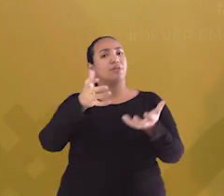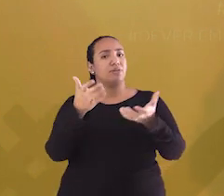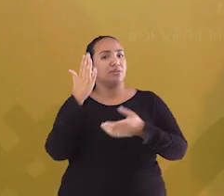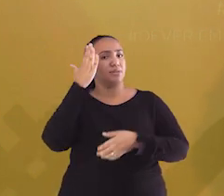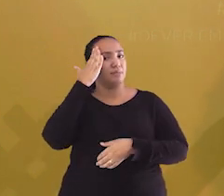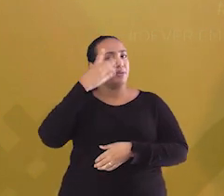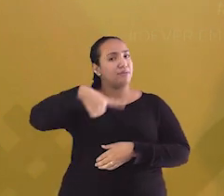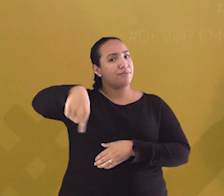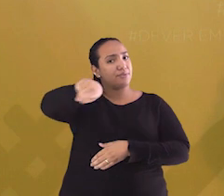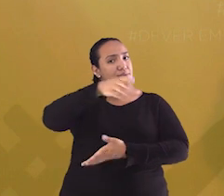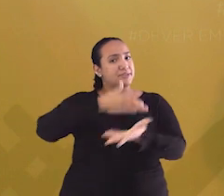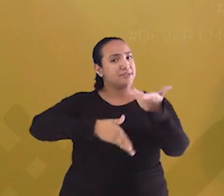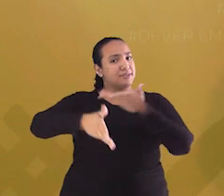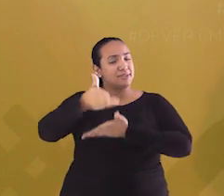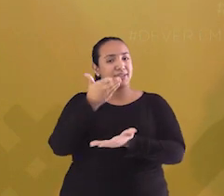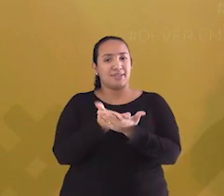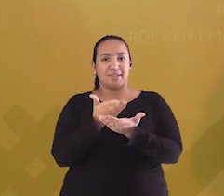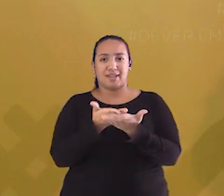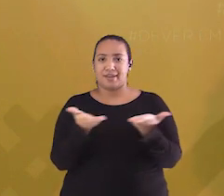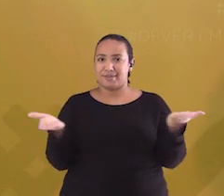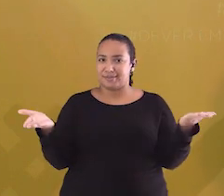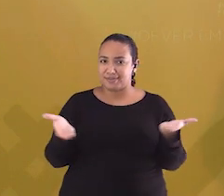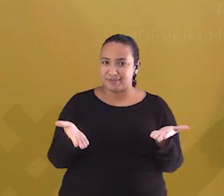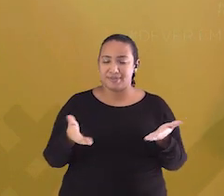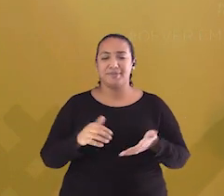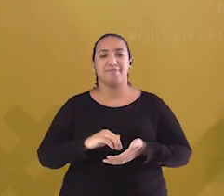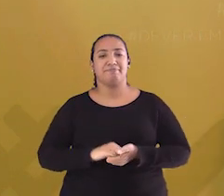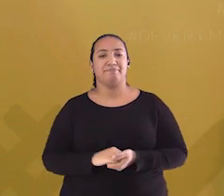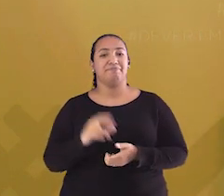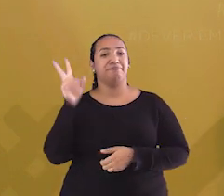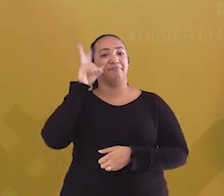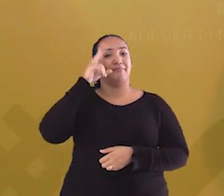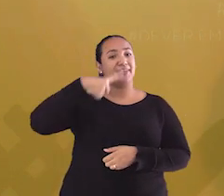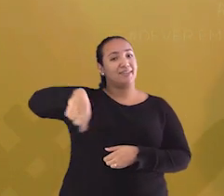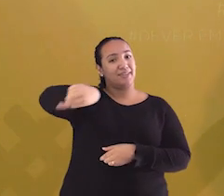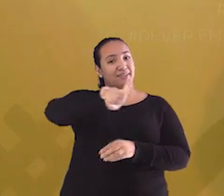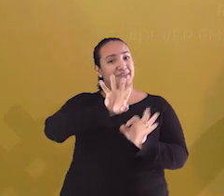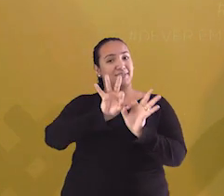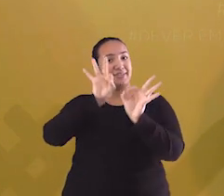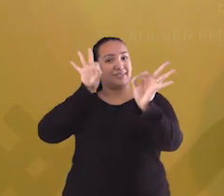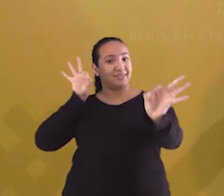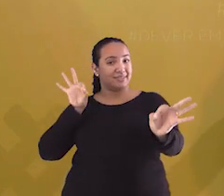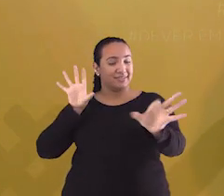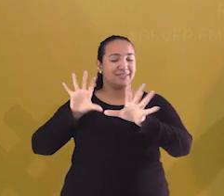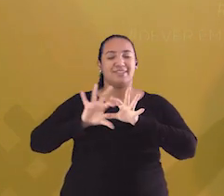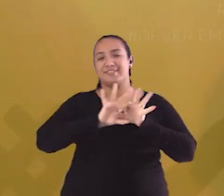esteve conosco na aula, não deixe de fazer. E lembre-se,